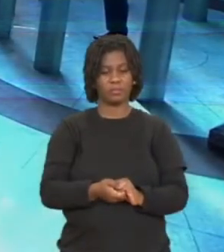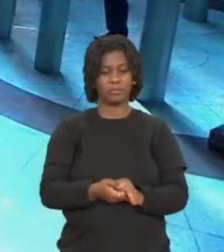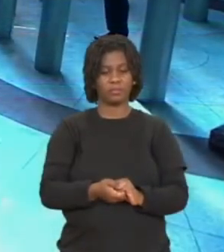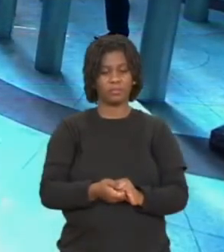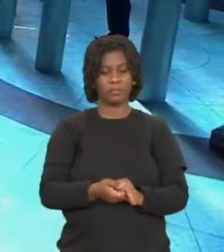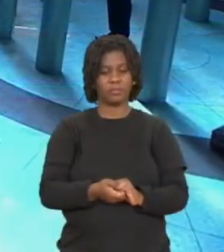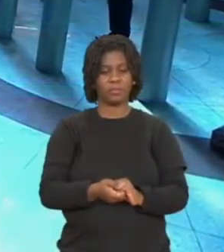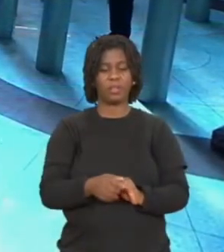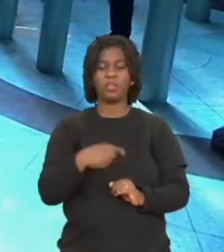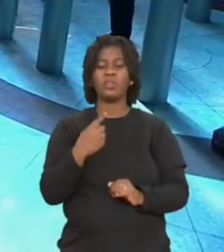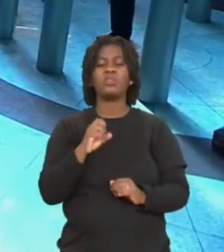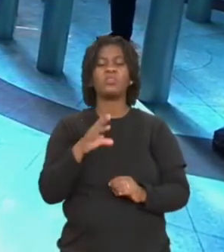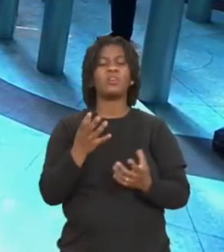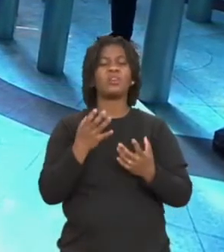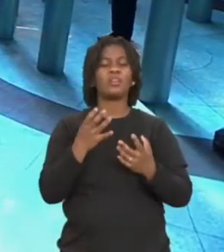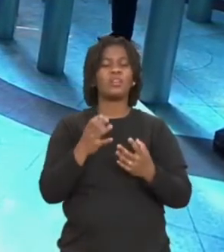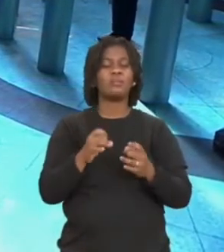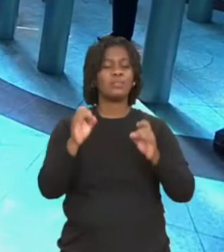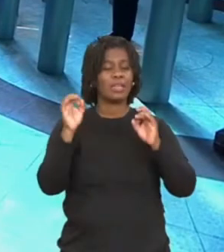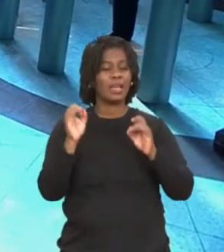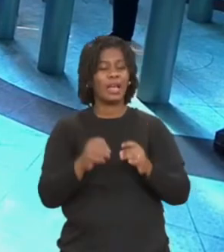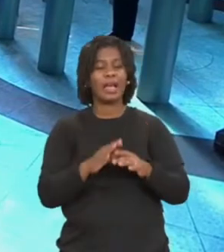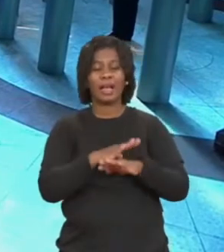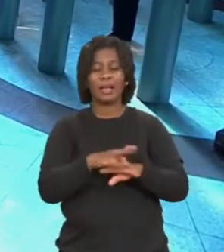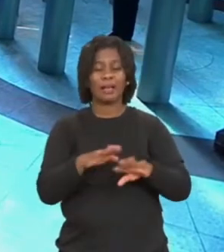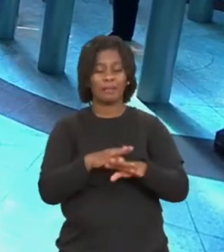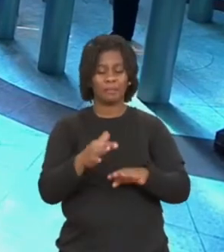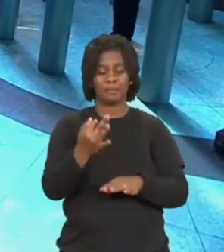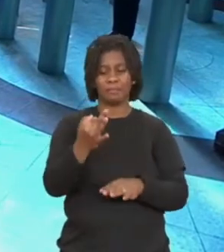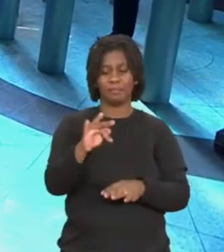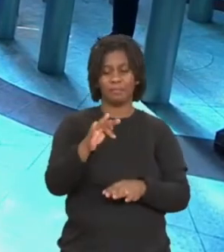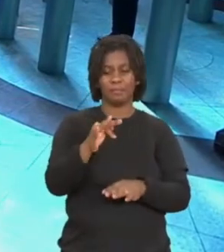A gente só quer saber de se livrar da dor.